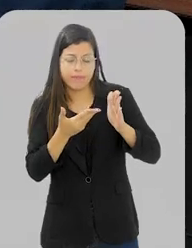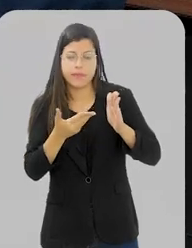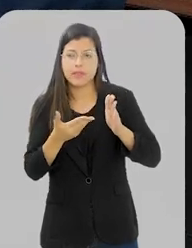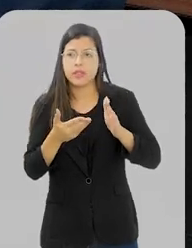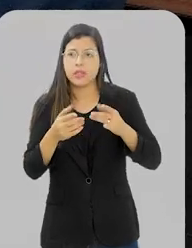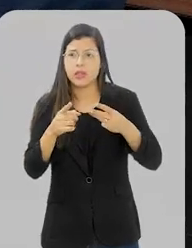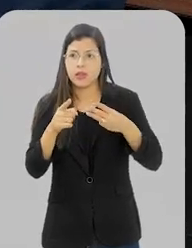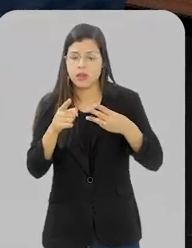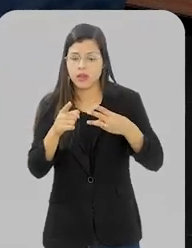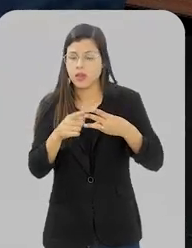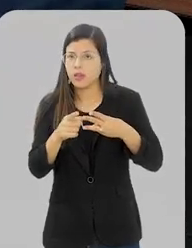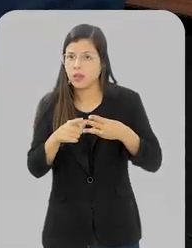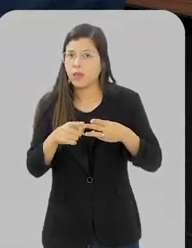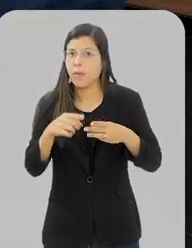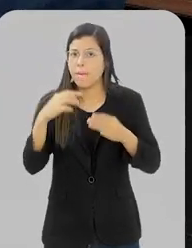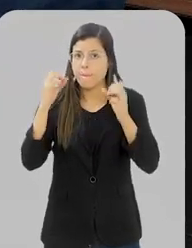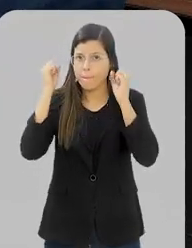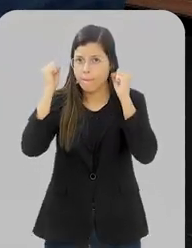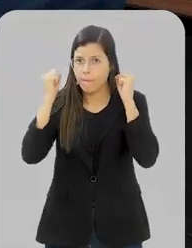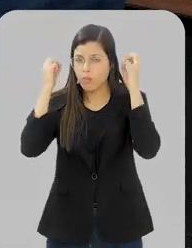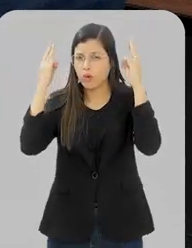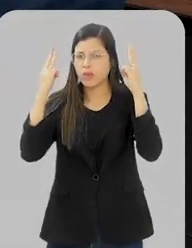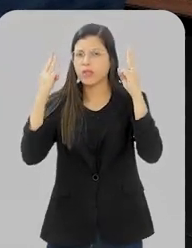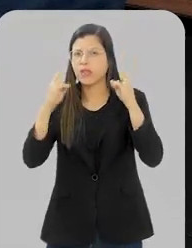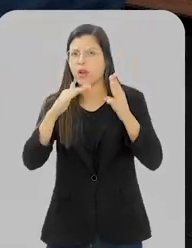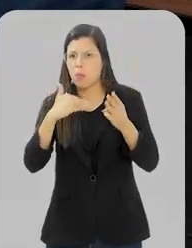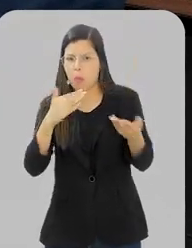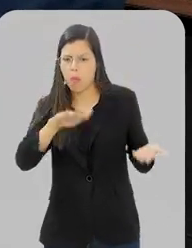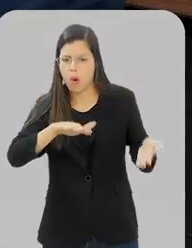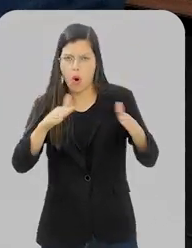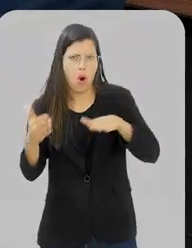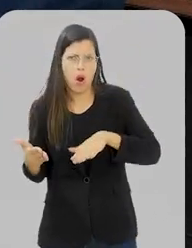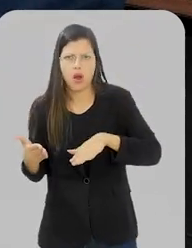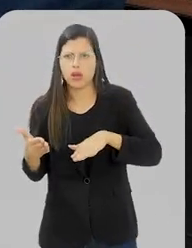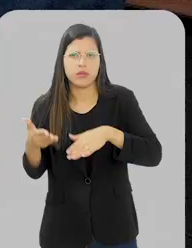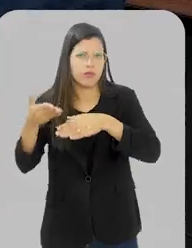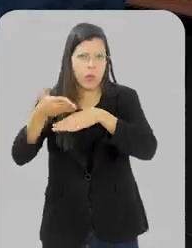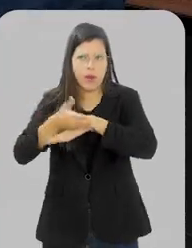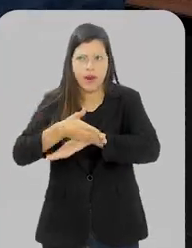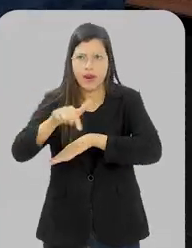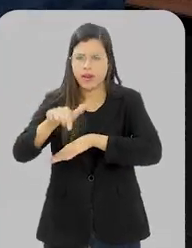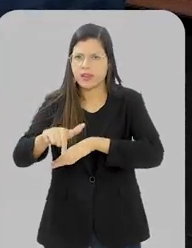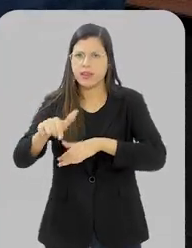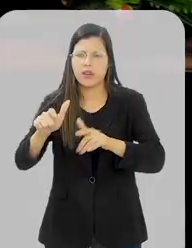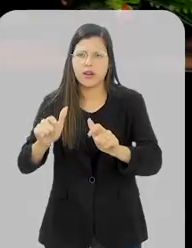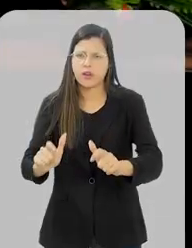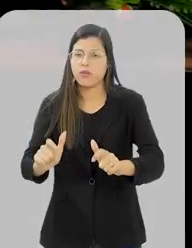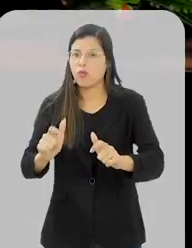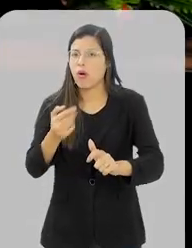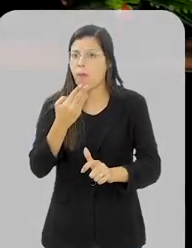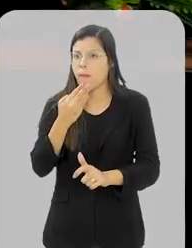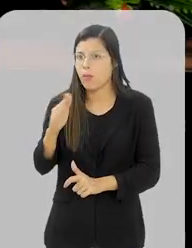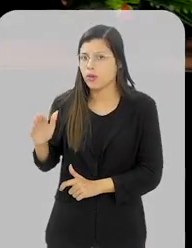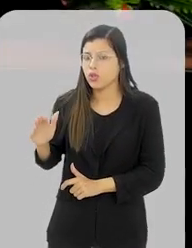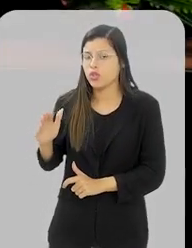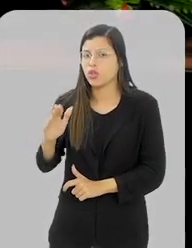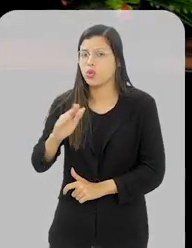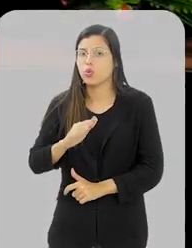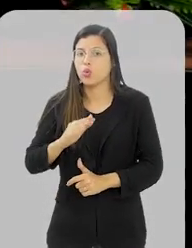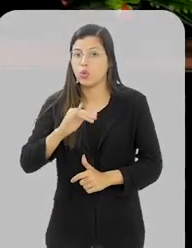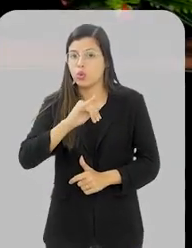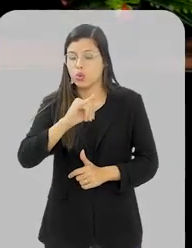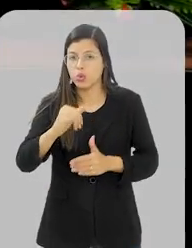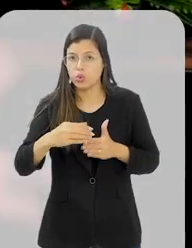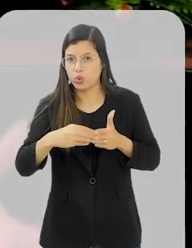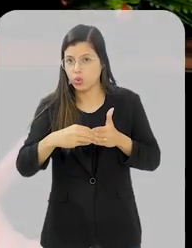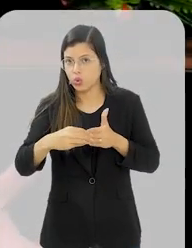e quando Moisés falece não entra na Terra Prometida não atravessa o rio Jordão Josué passa a comandar o